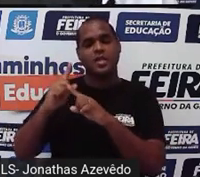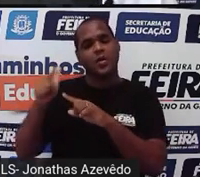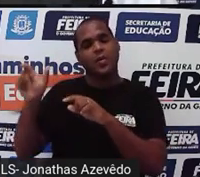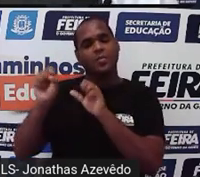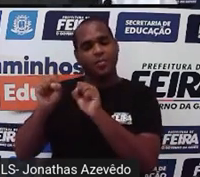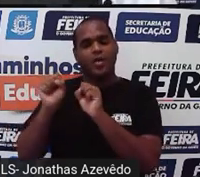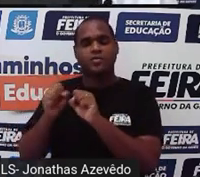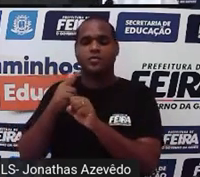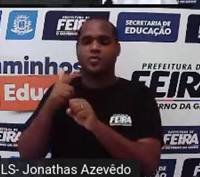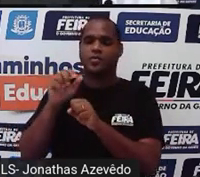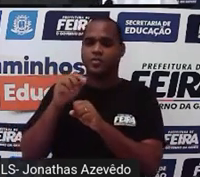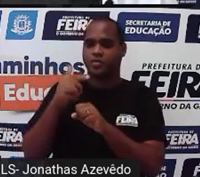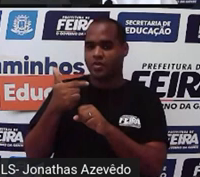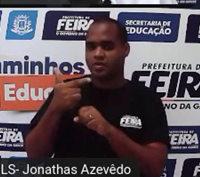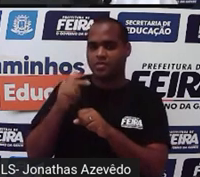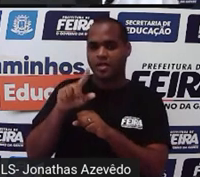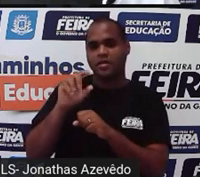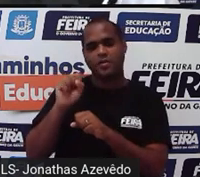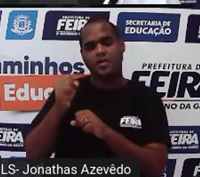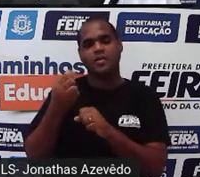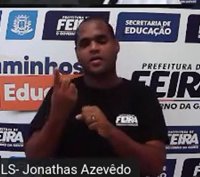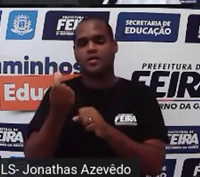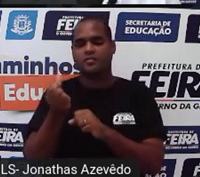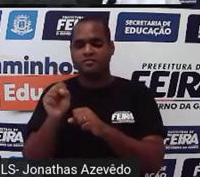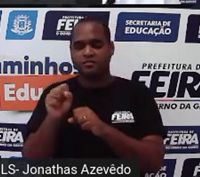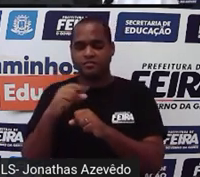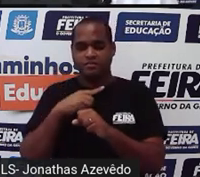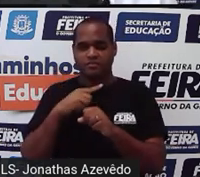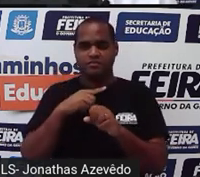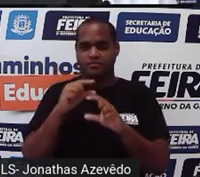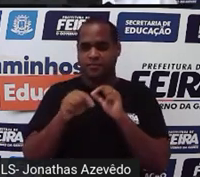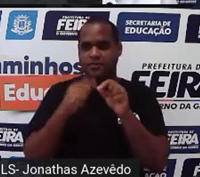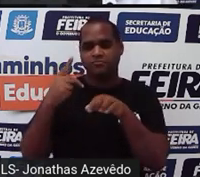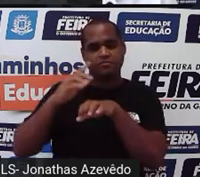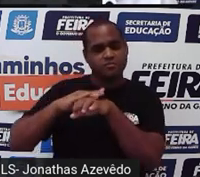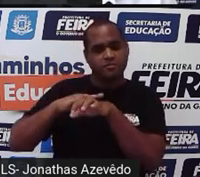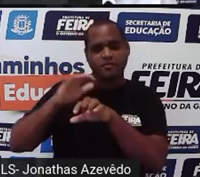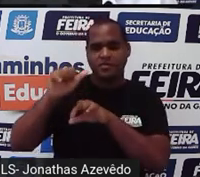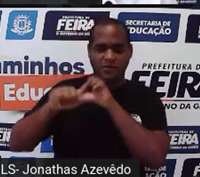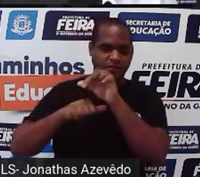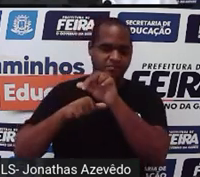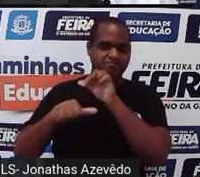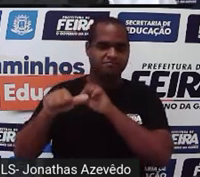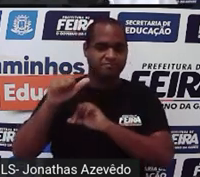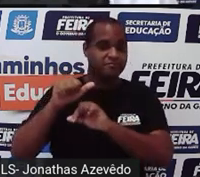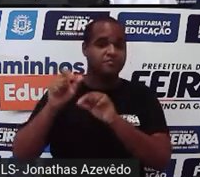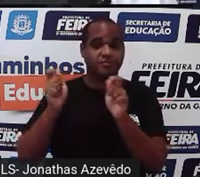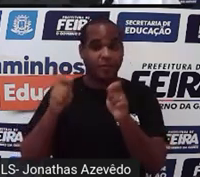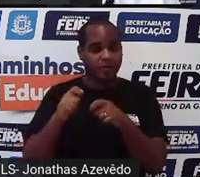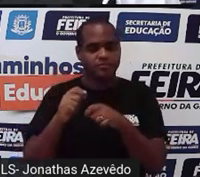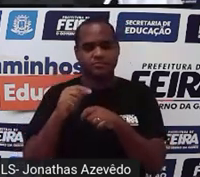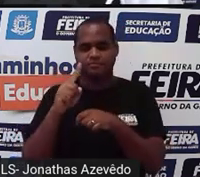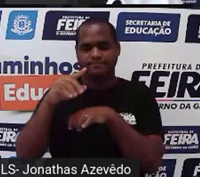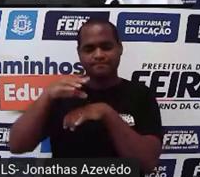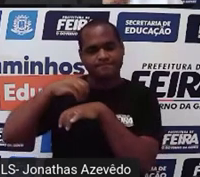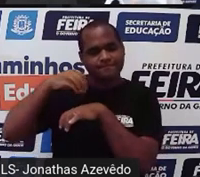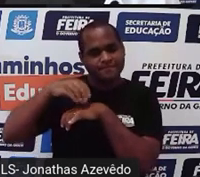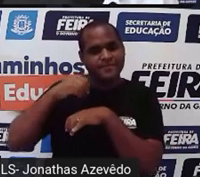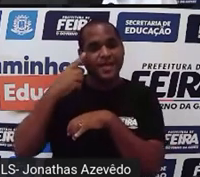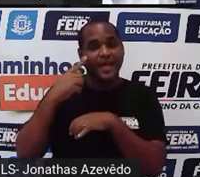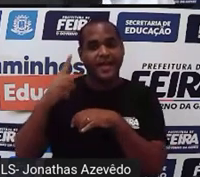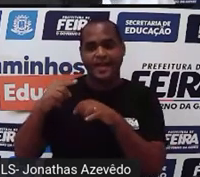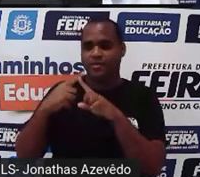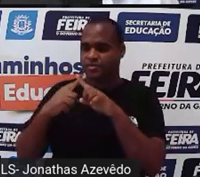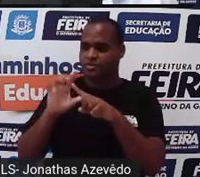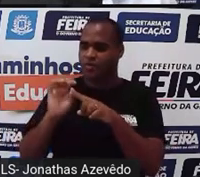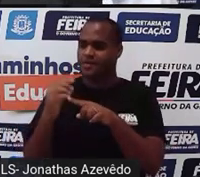ser na outra 12 x + 8 Y gosta 108 você escolhe onde você quer trocar o valor desse isso eu pego aquela que o